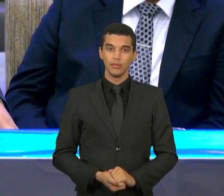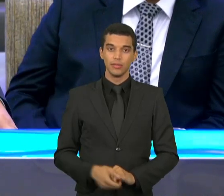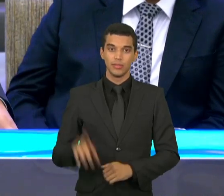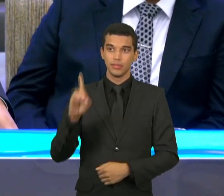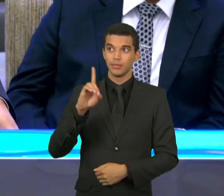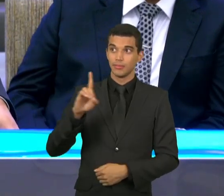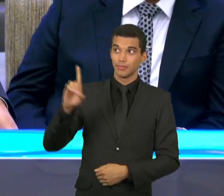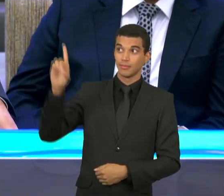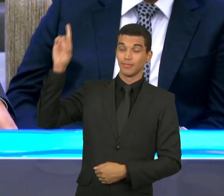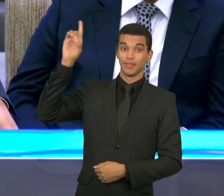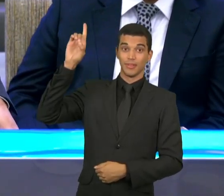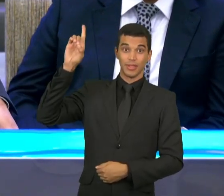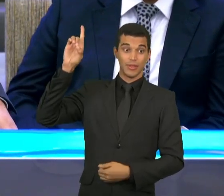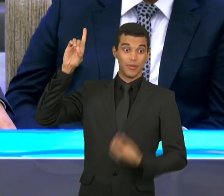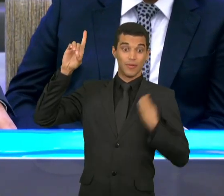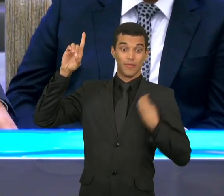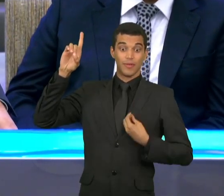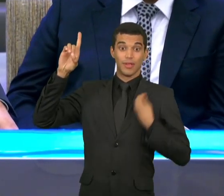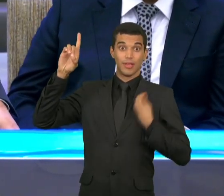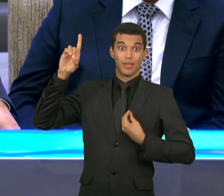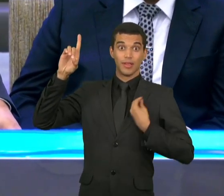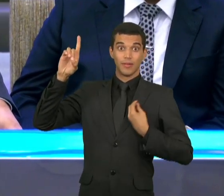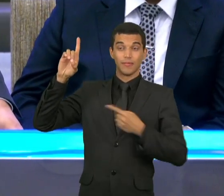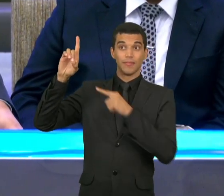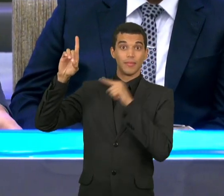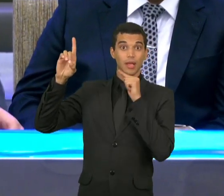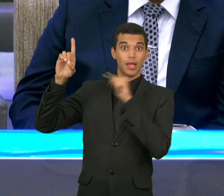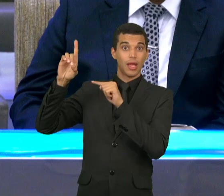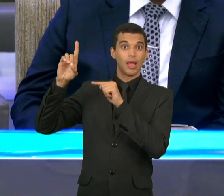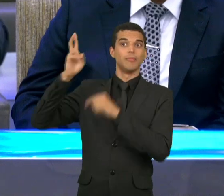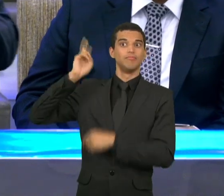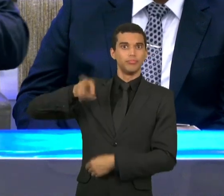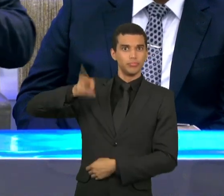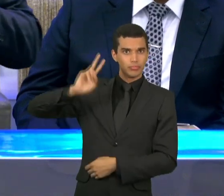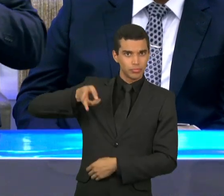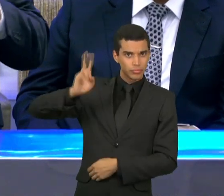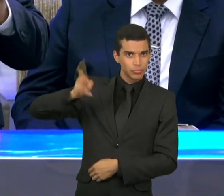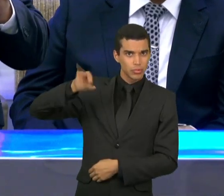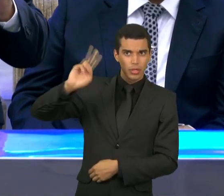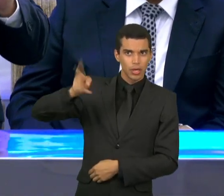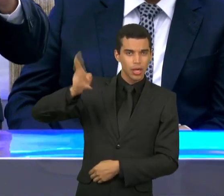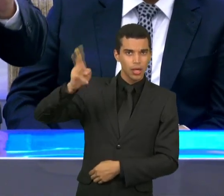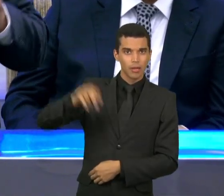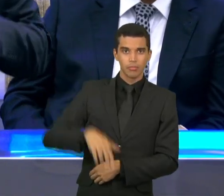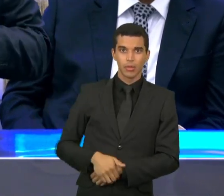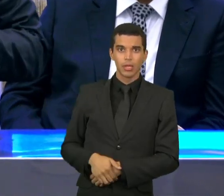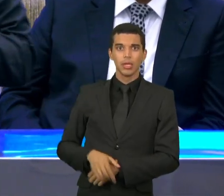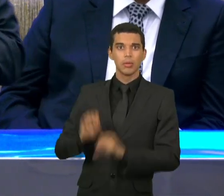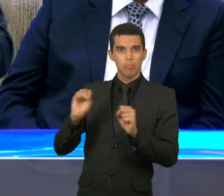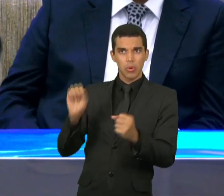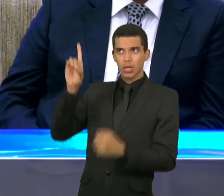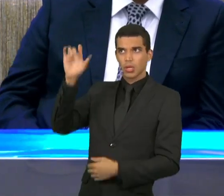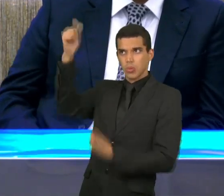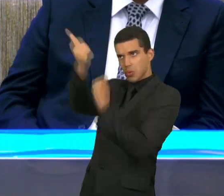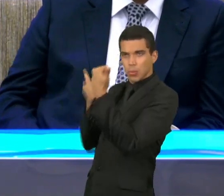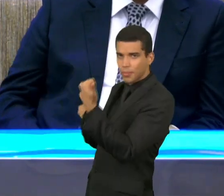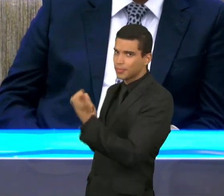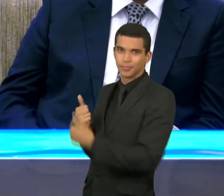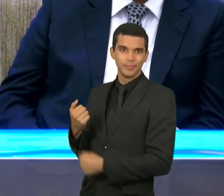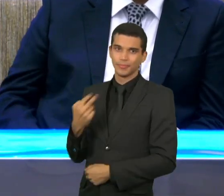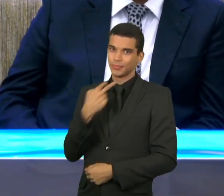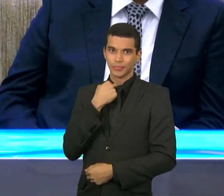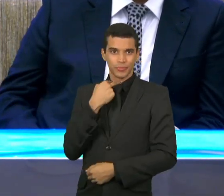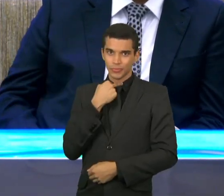permanente, que não muda e cujo reino não se pode destruir, e